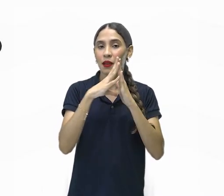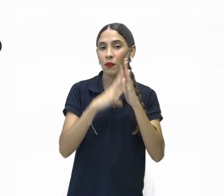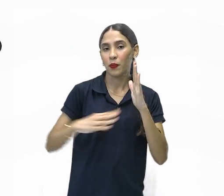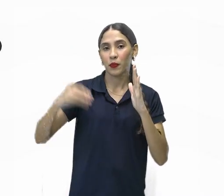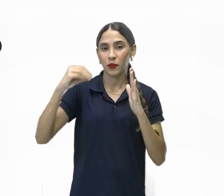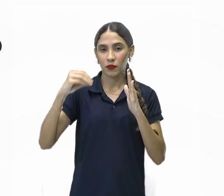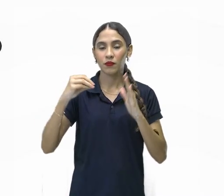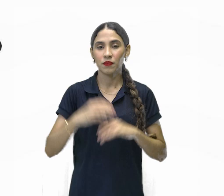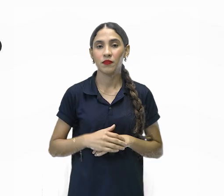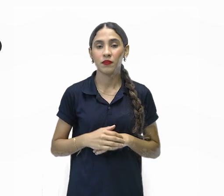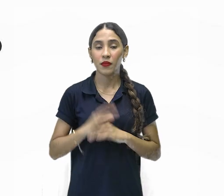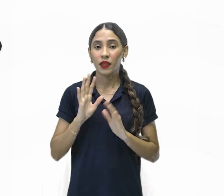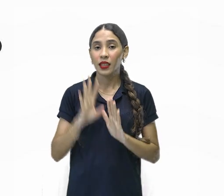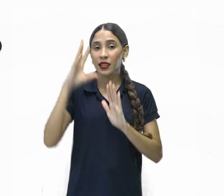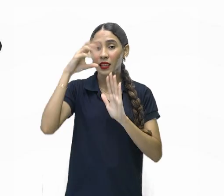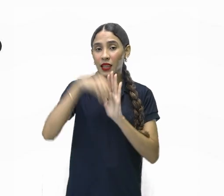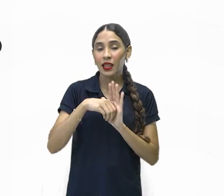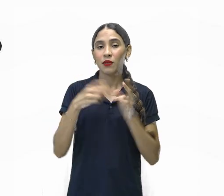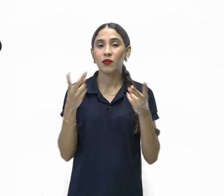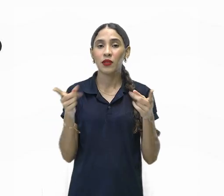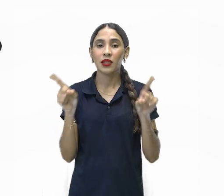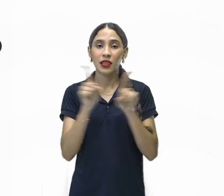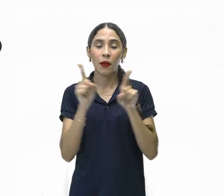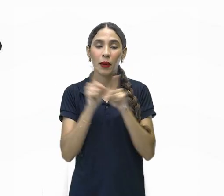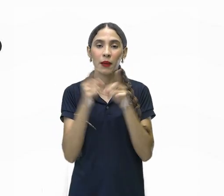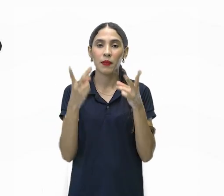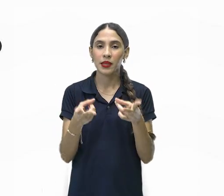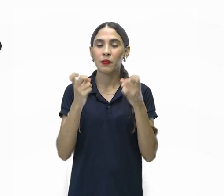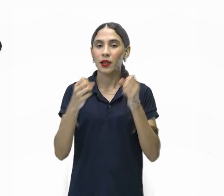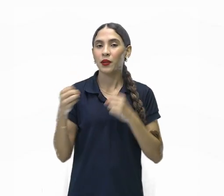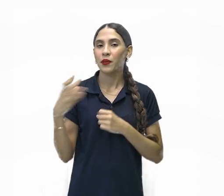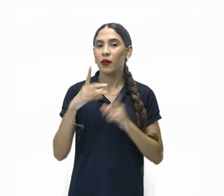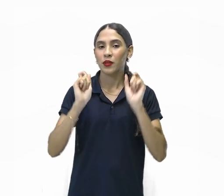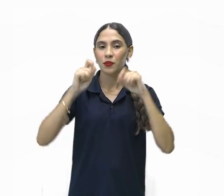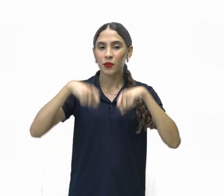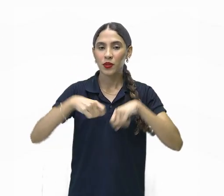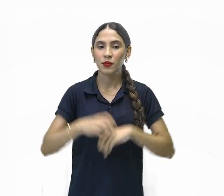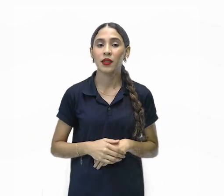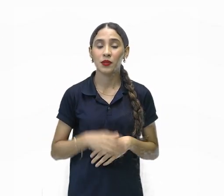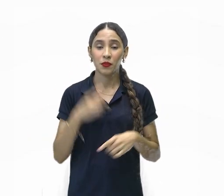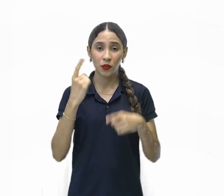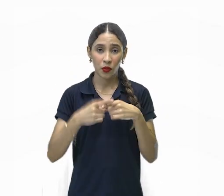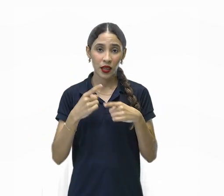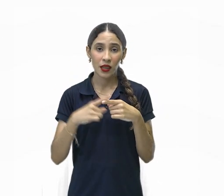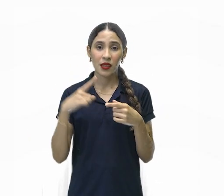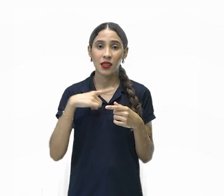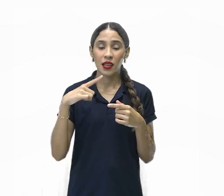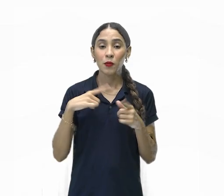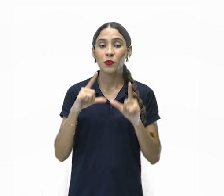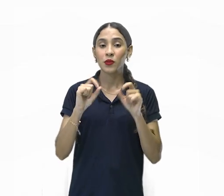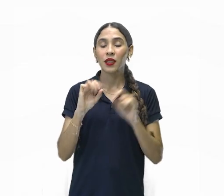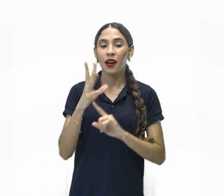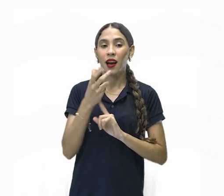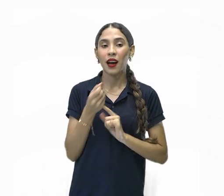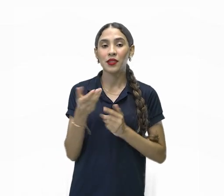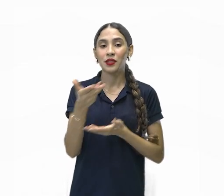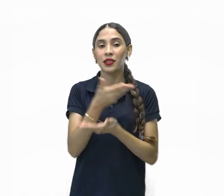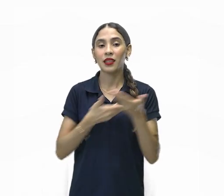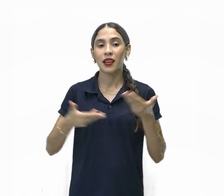replicada. E dentro disso, vamos perceber as novas possibilidades. Porque temos aqui a